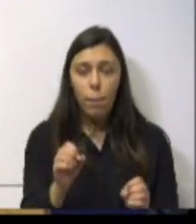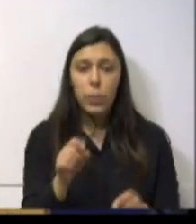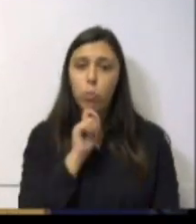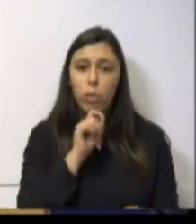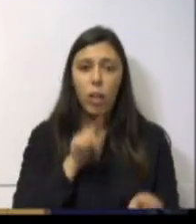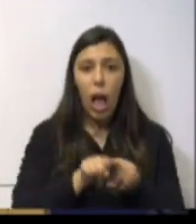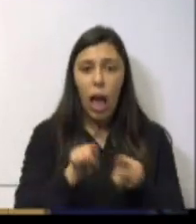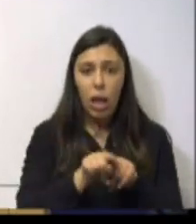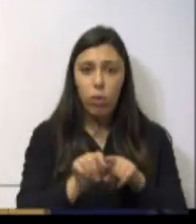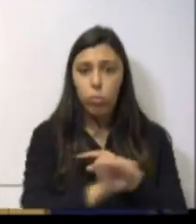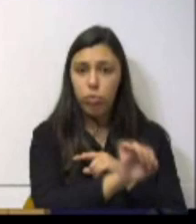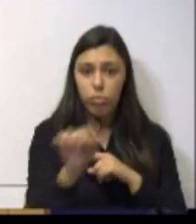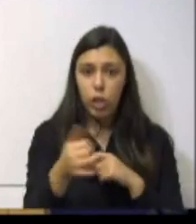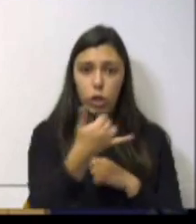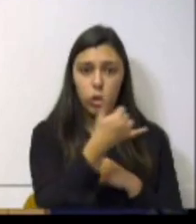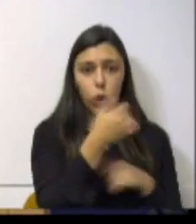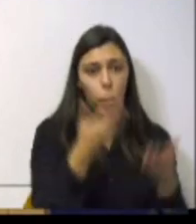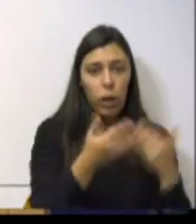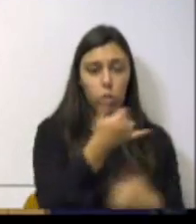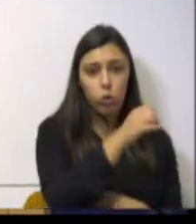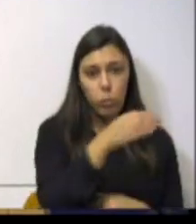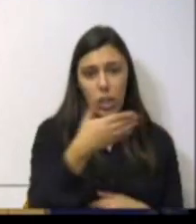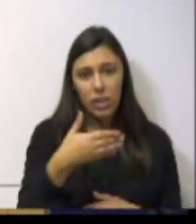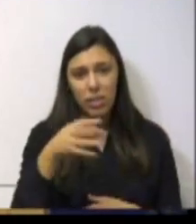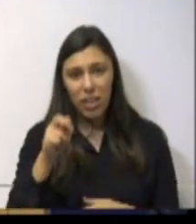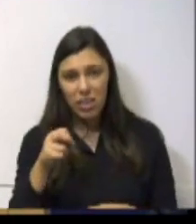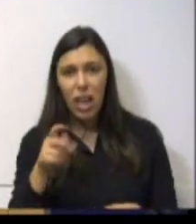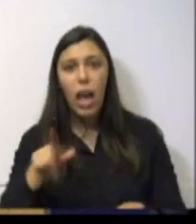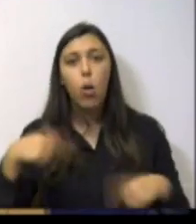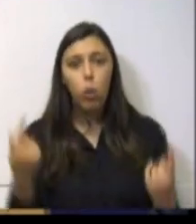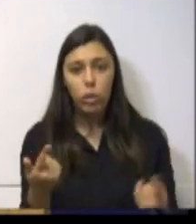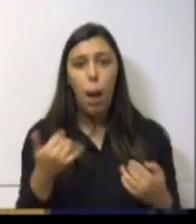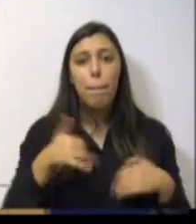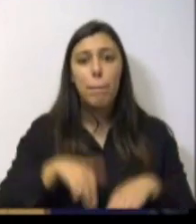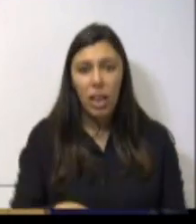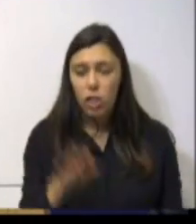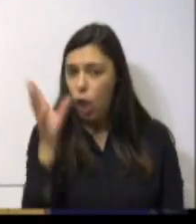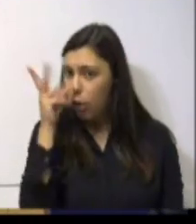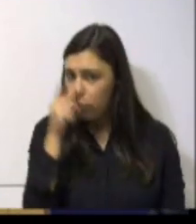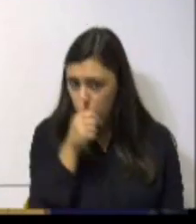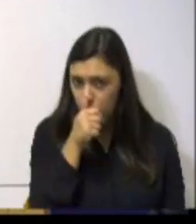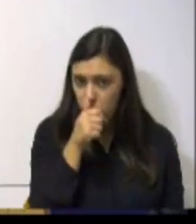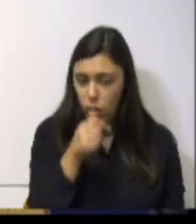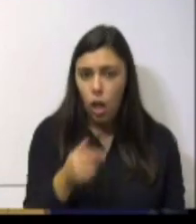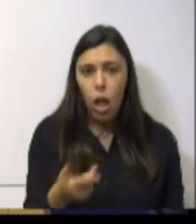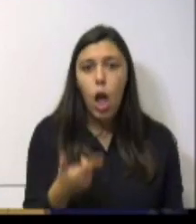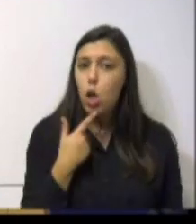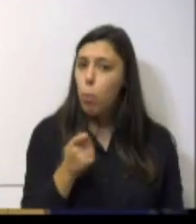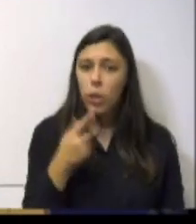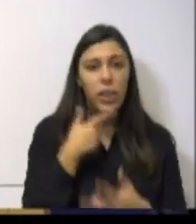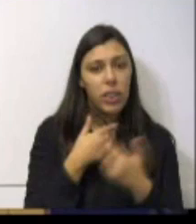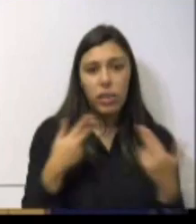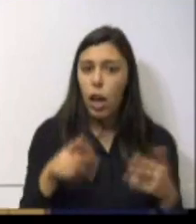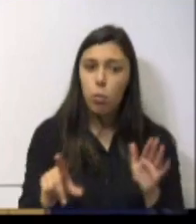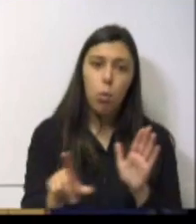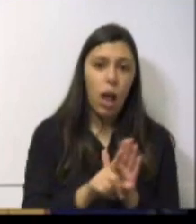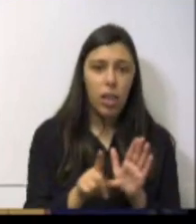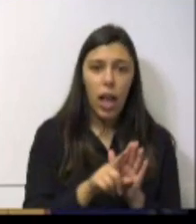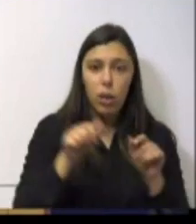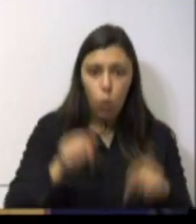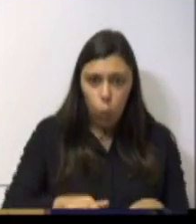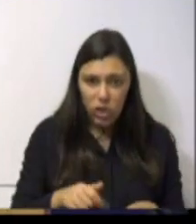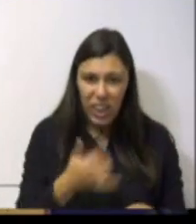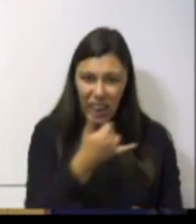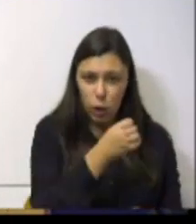Finanças Regionais 2013 era outra. Mas infelizmente, não podem criticar uma lei hoje que